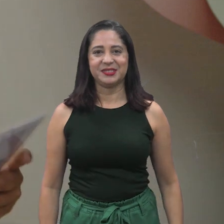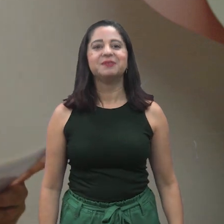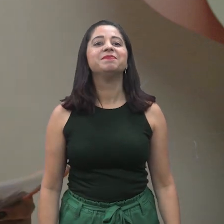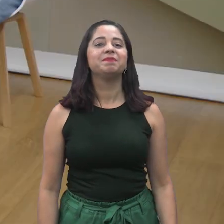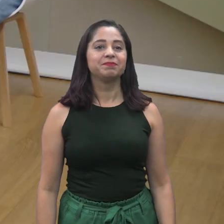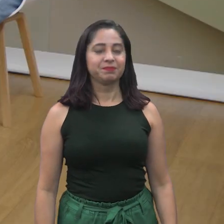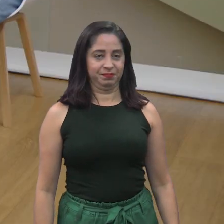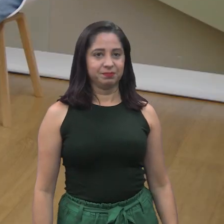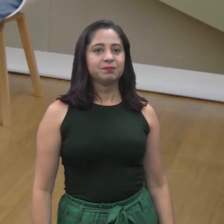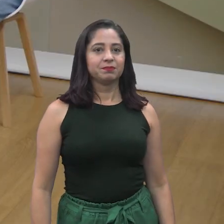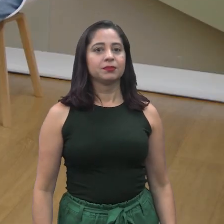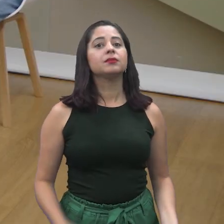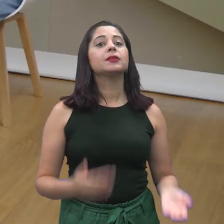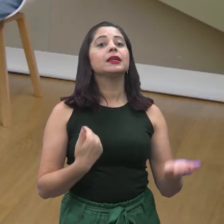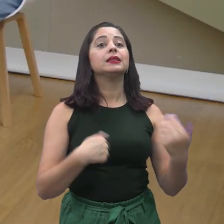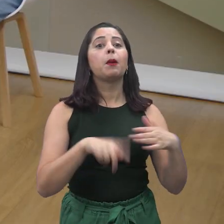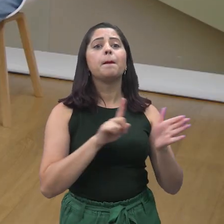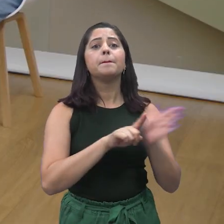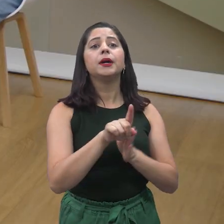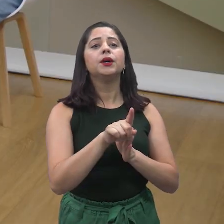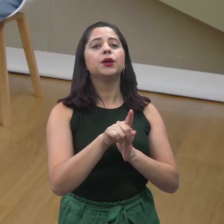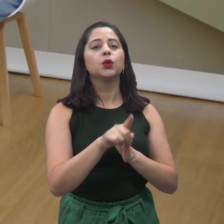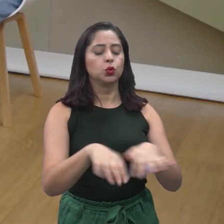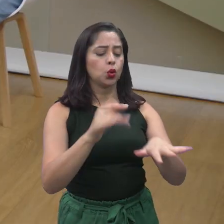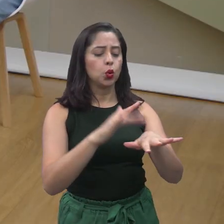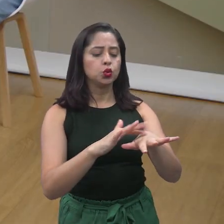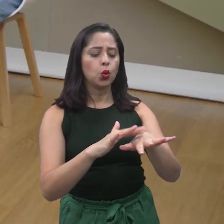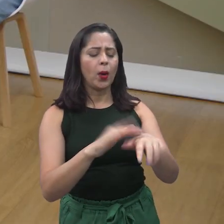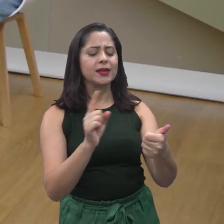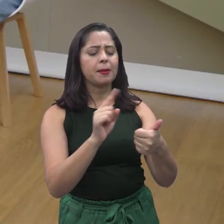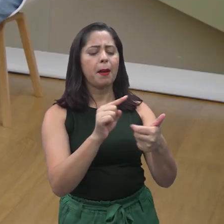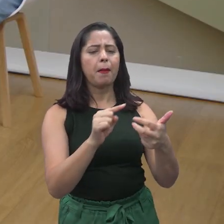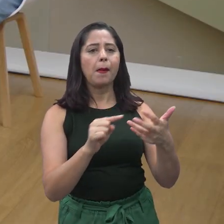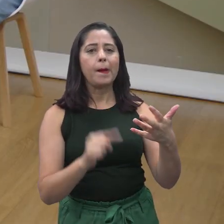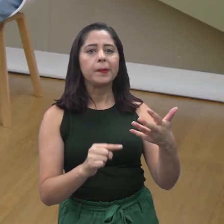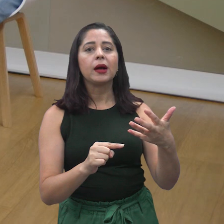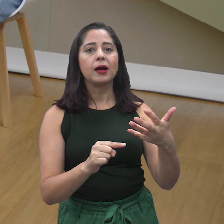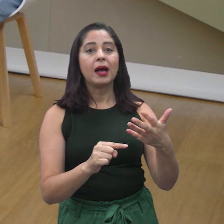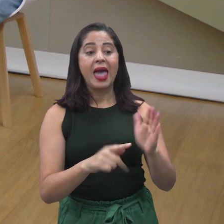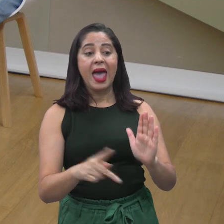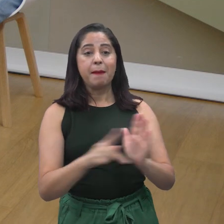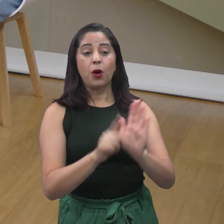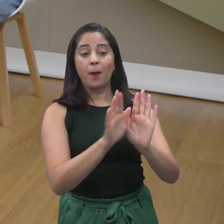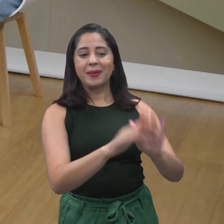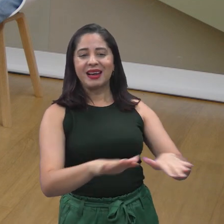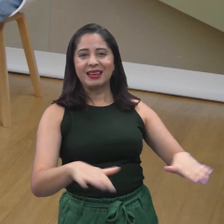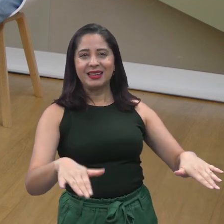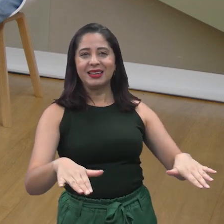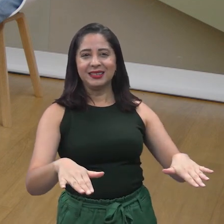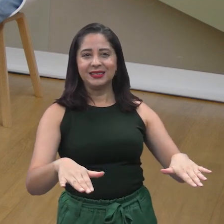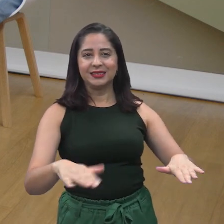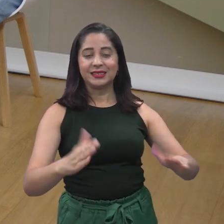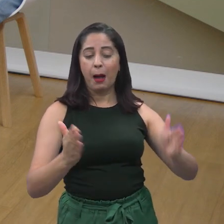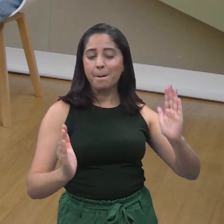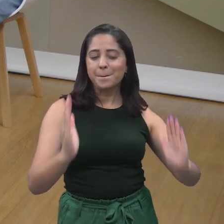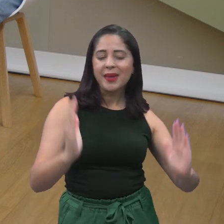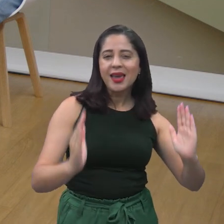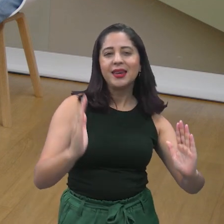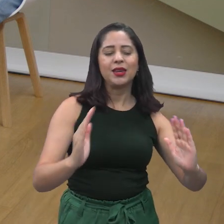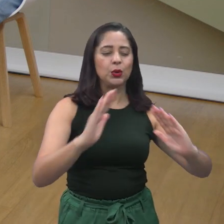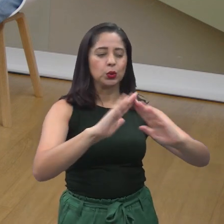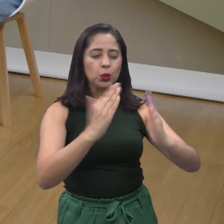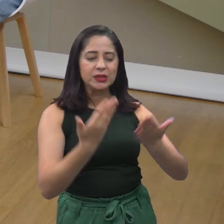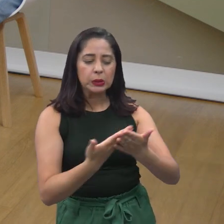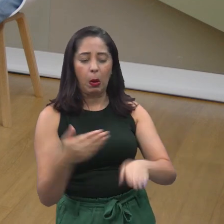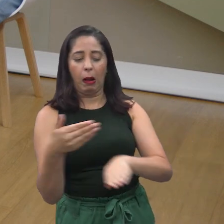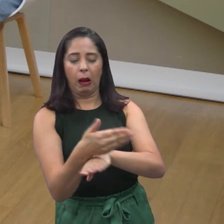Dr. Jefferson, vamos começar. Quais são as principais doenças respiratórias que atingem as crianças, principalmente em fase de